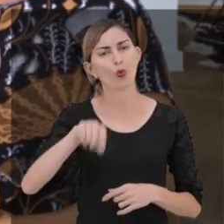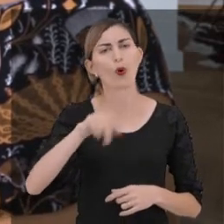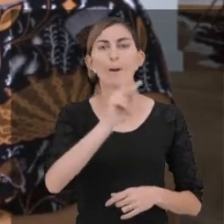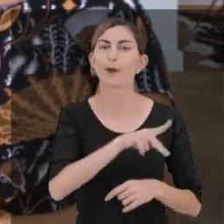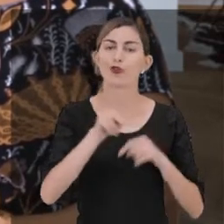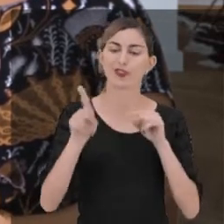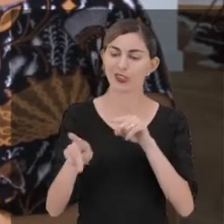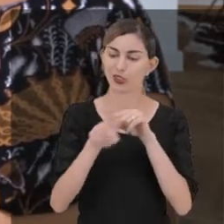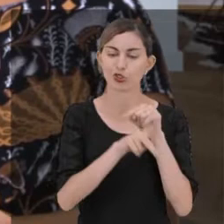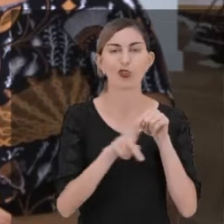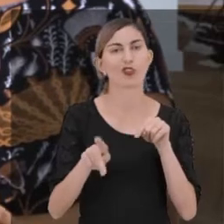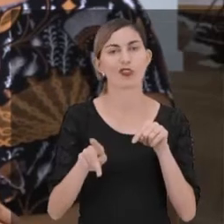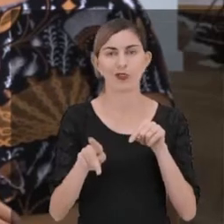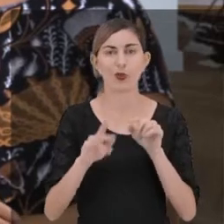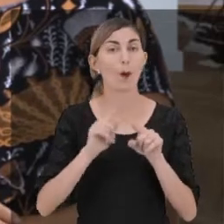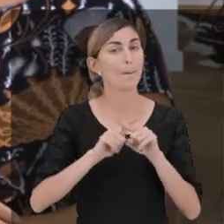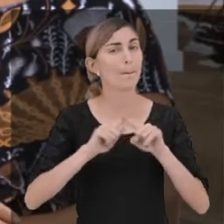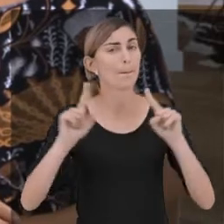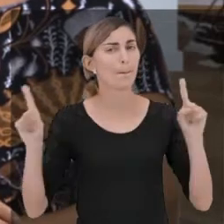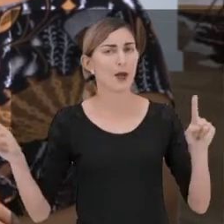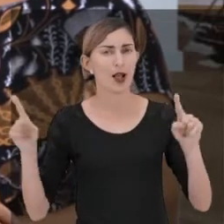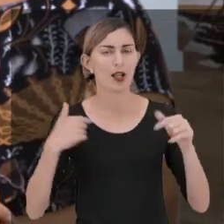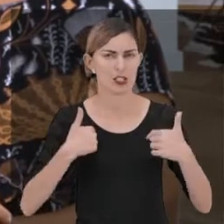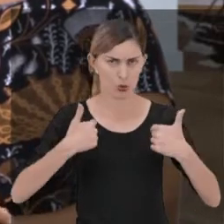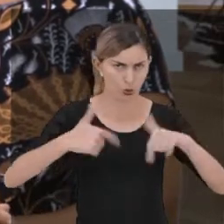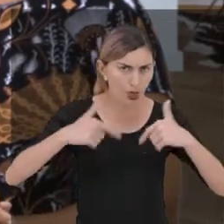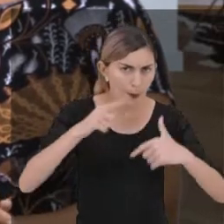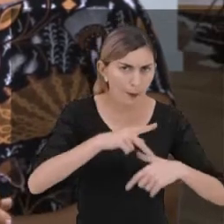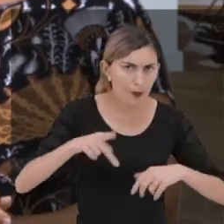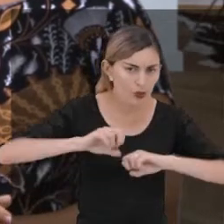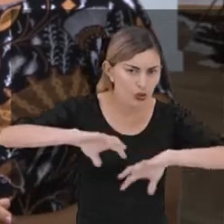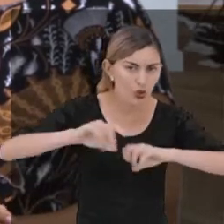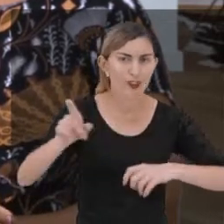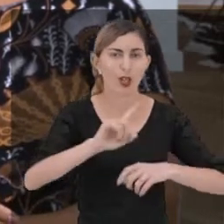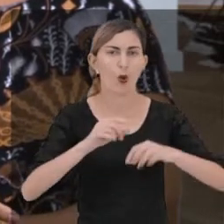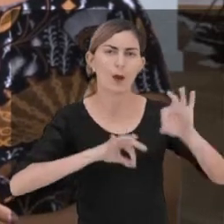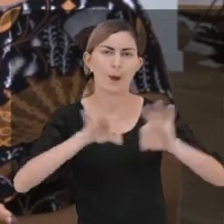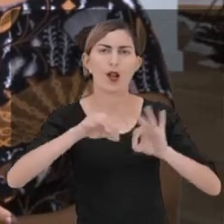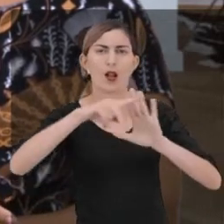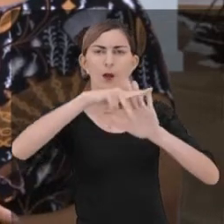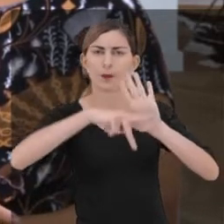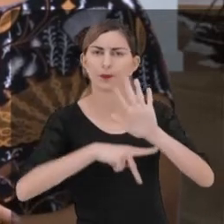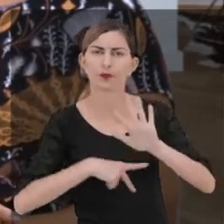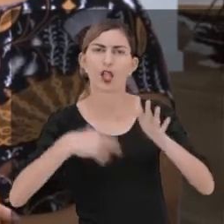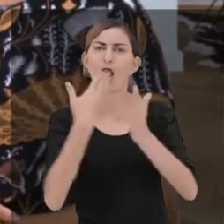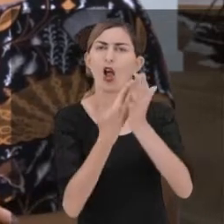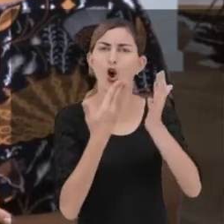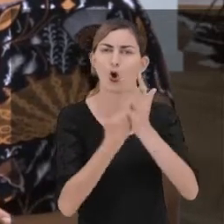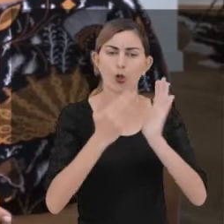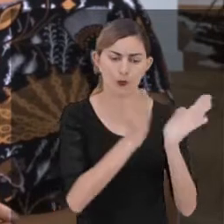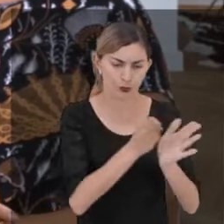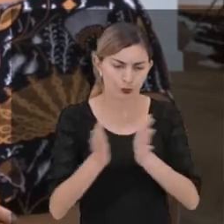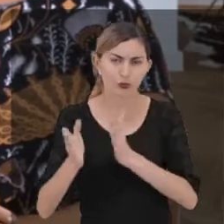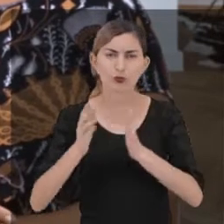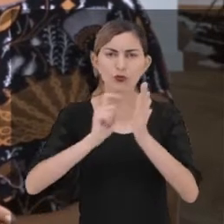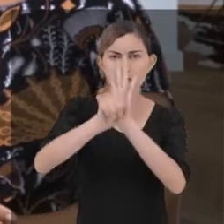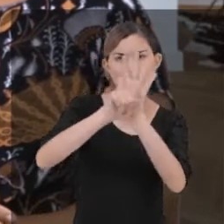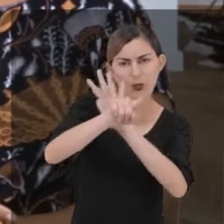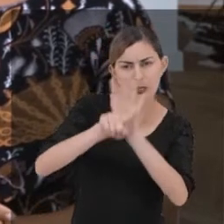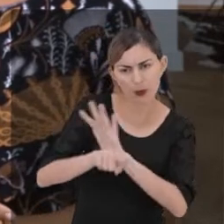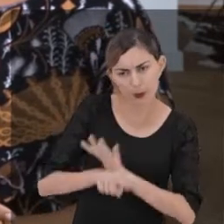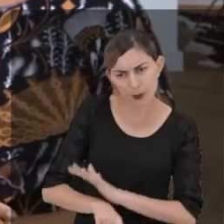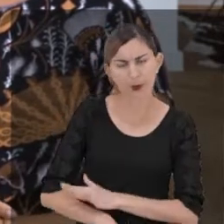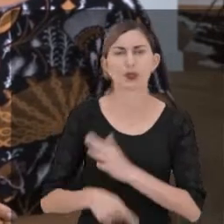cargo de professor, mas as nossas funções são elaboração de aula, organização de